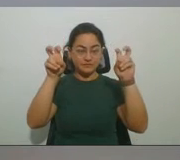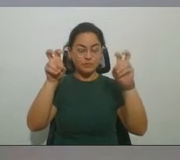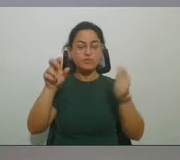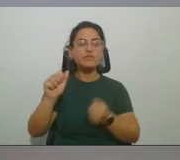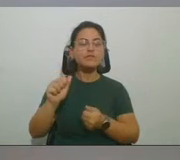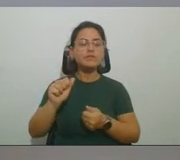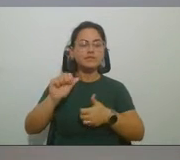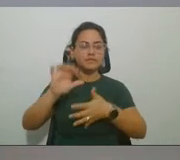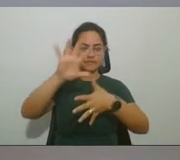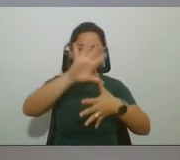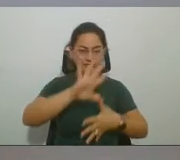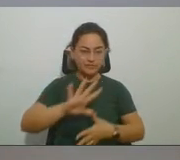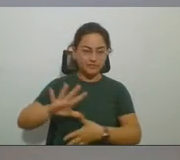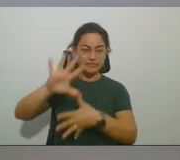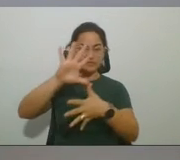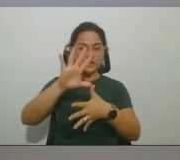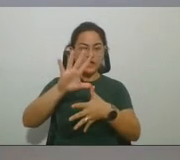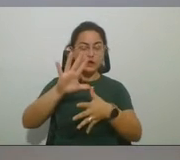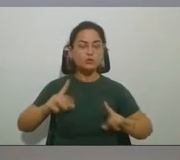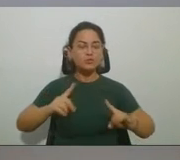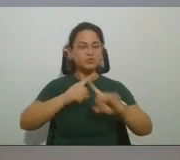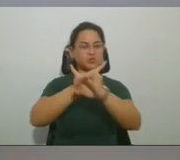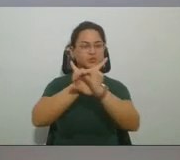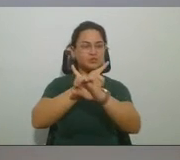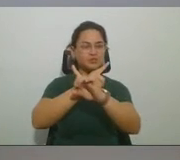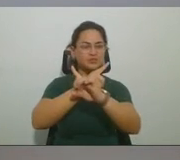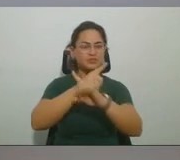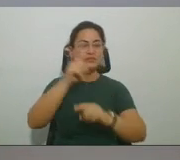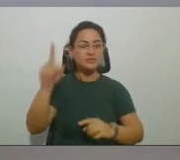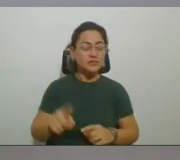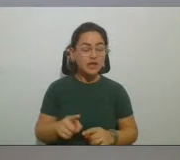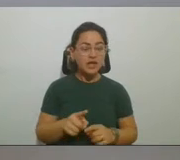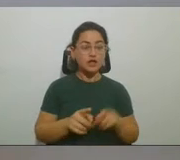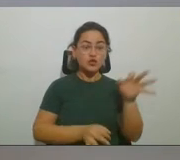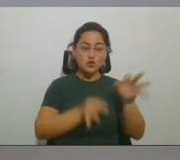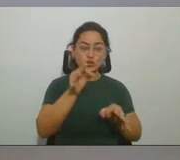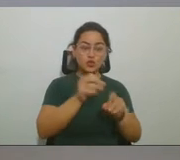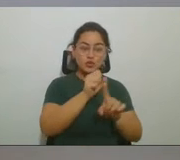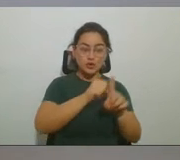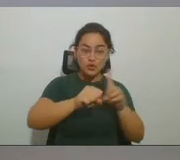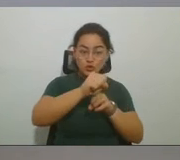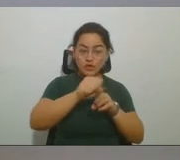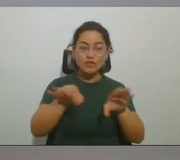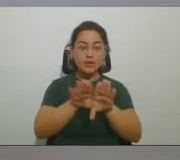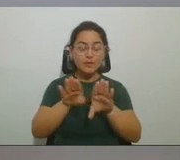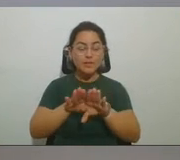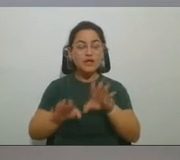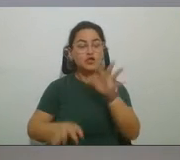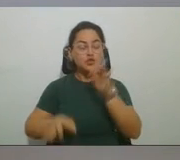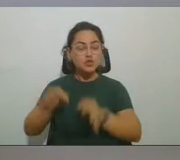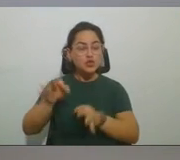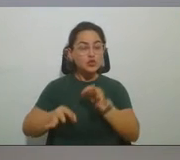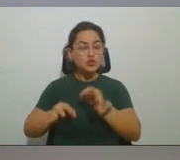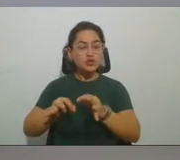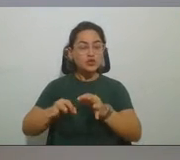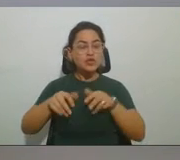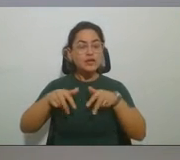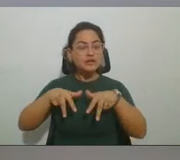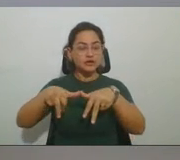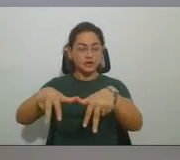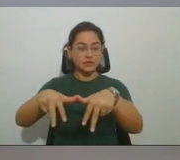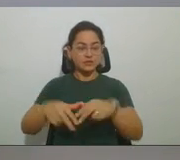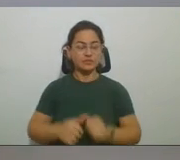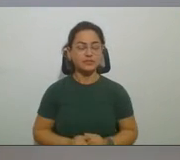Latina na Encruzilhada, aposta na justiça social com justiça de gênero. Peço